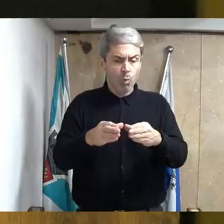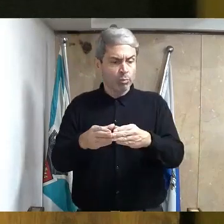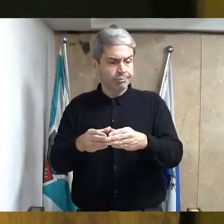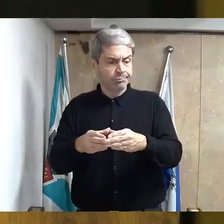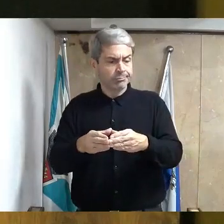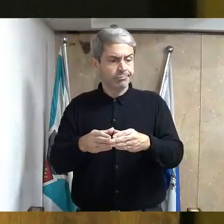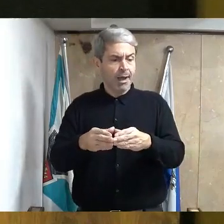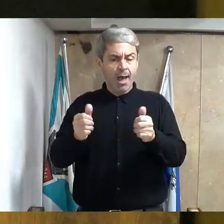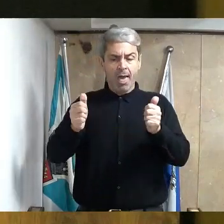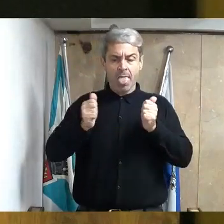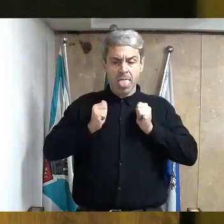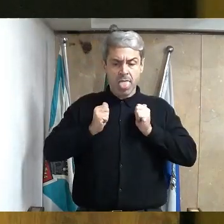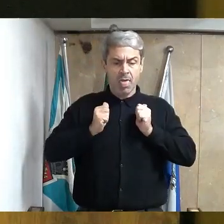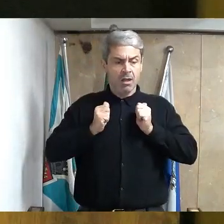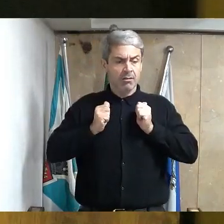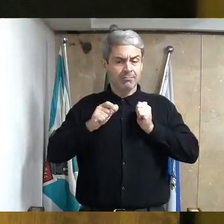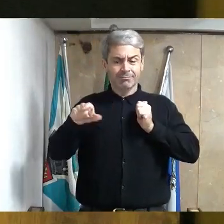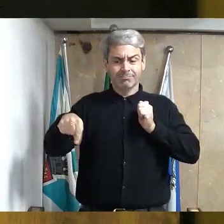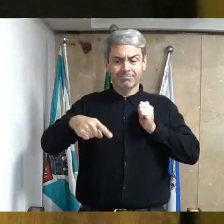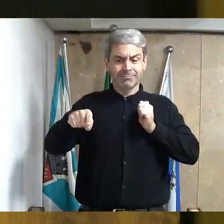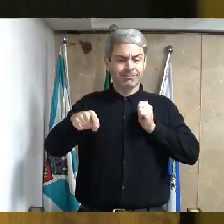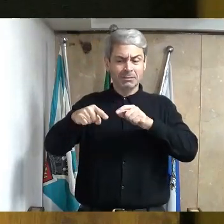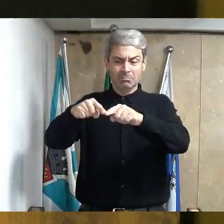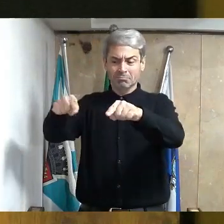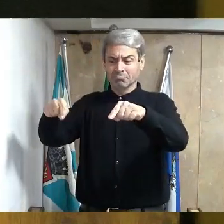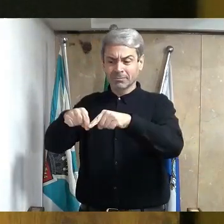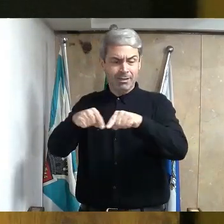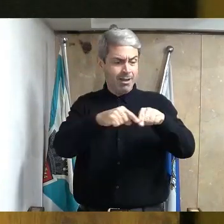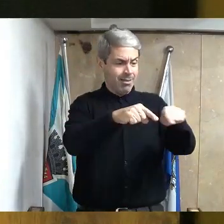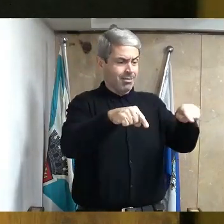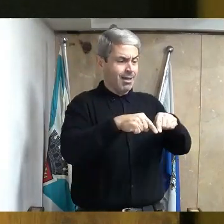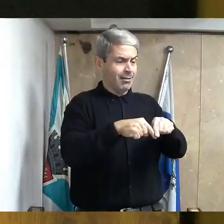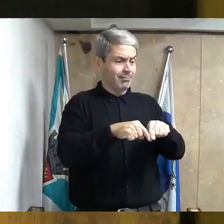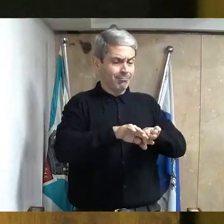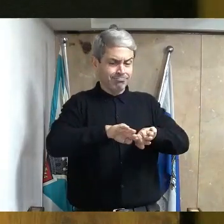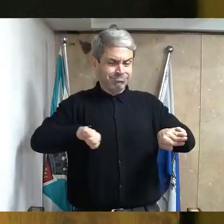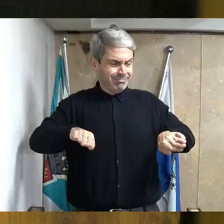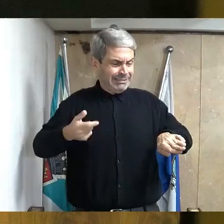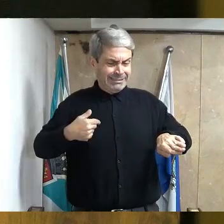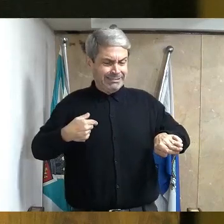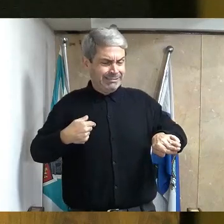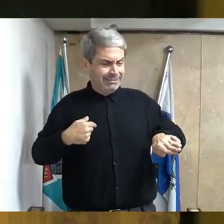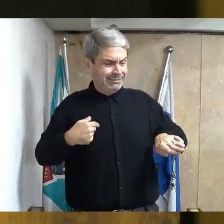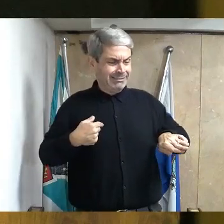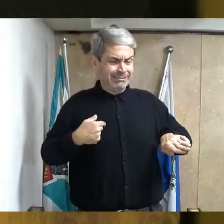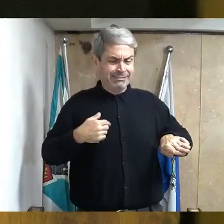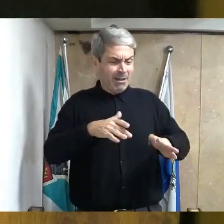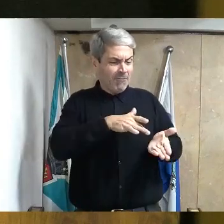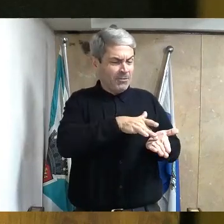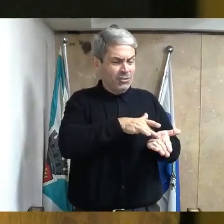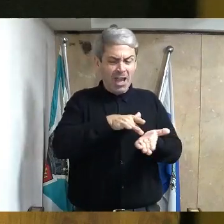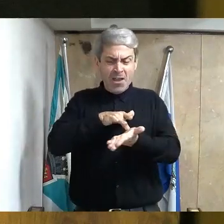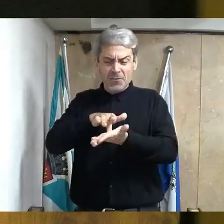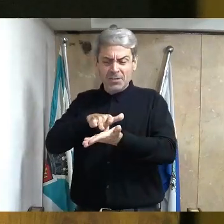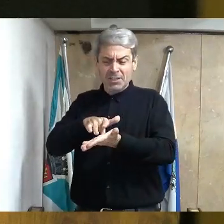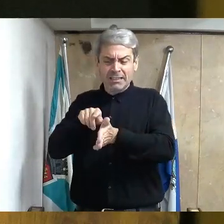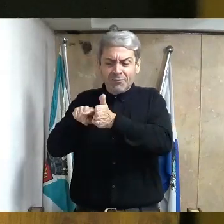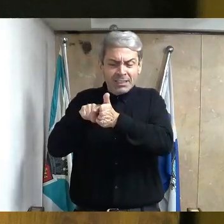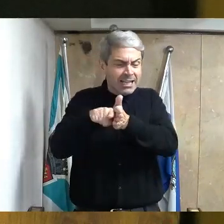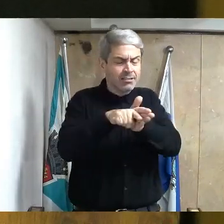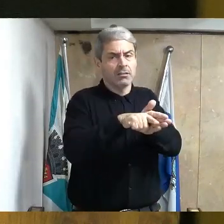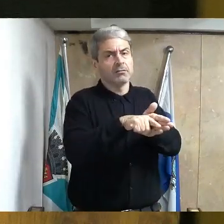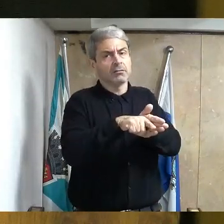governo, em salas jogadas num canto, para fingir que tem